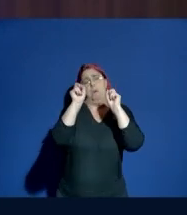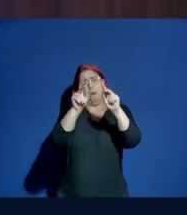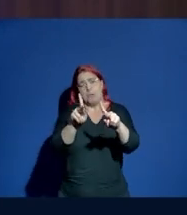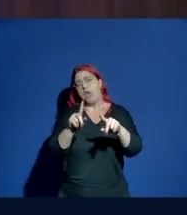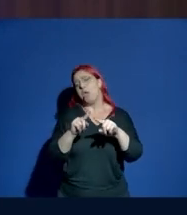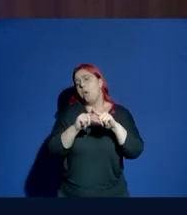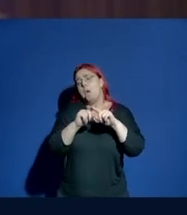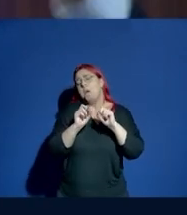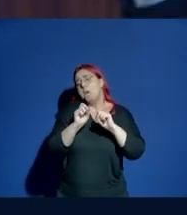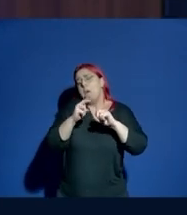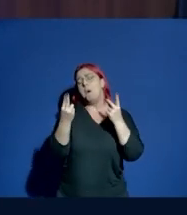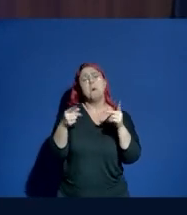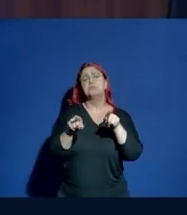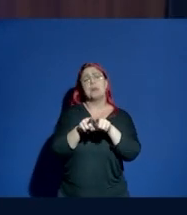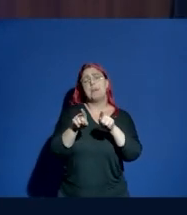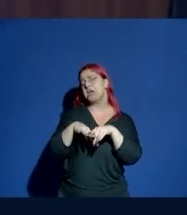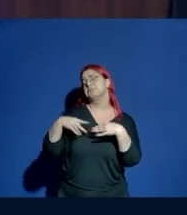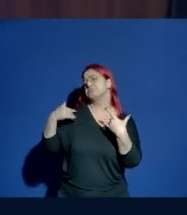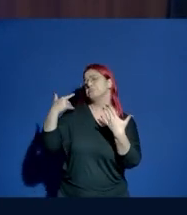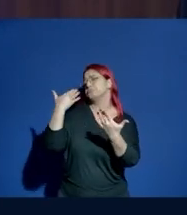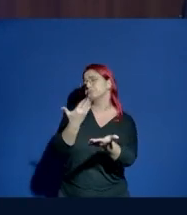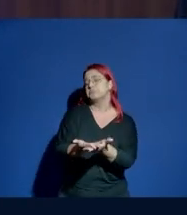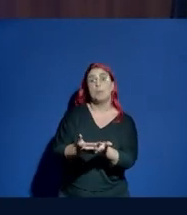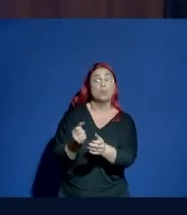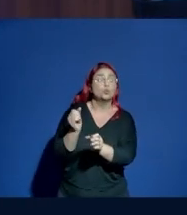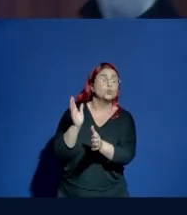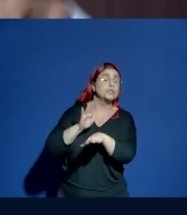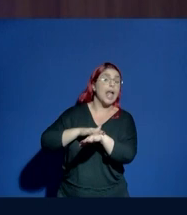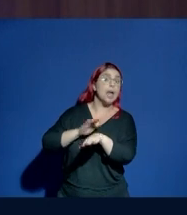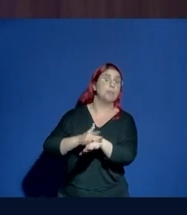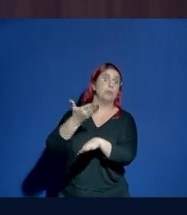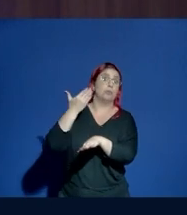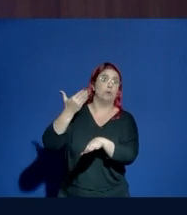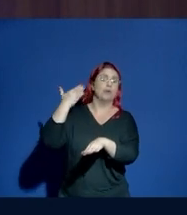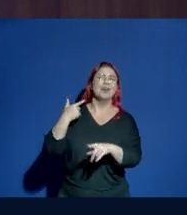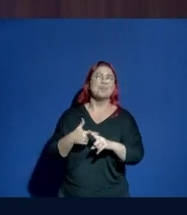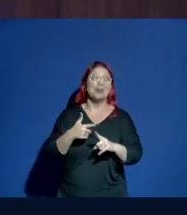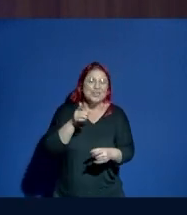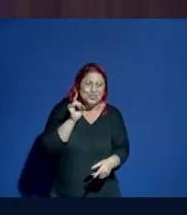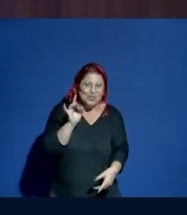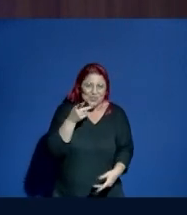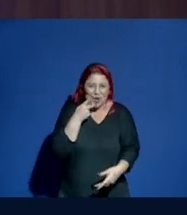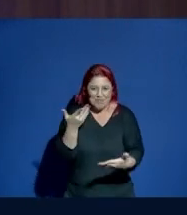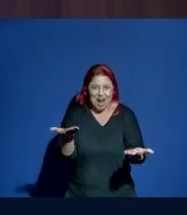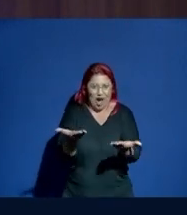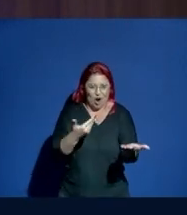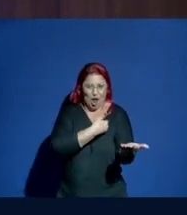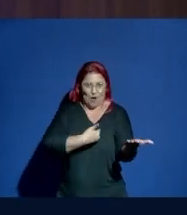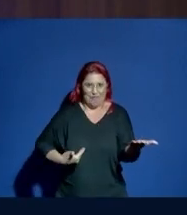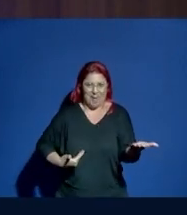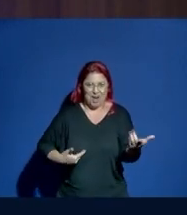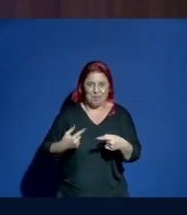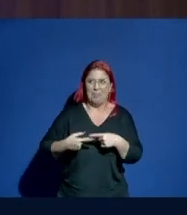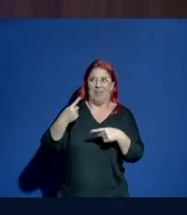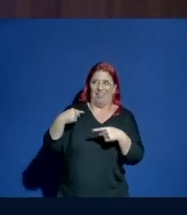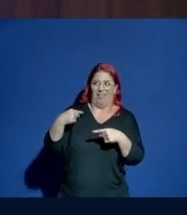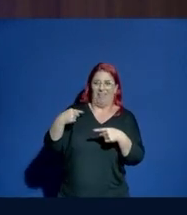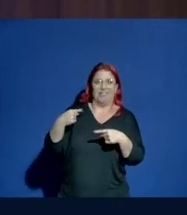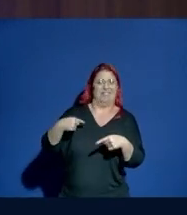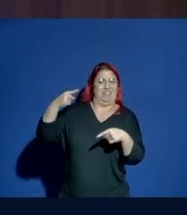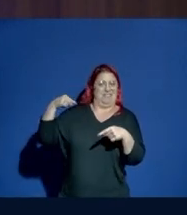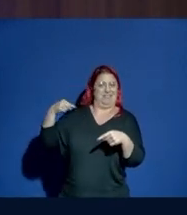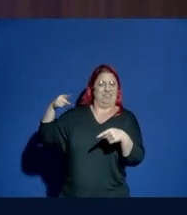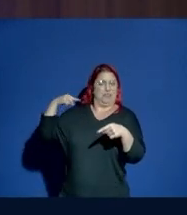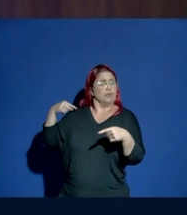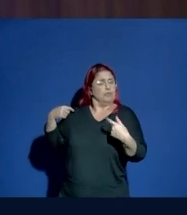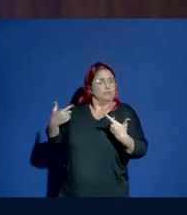ou deixados de ser tomado ao longo de décadas né porque é ruim você falar só deste governo do que antecedeu por